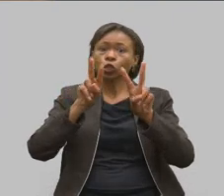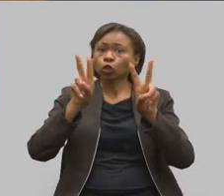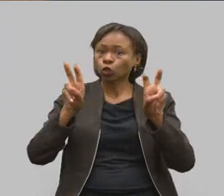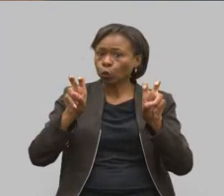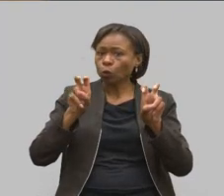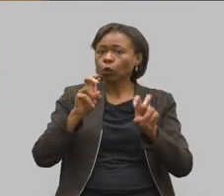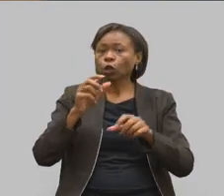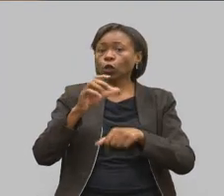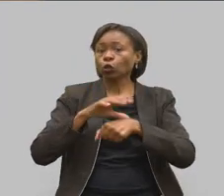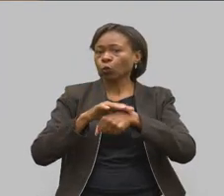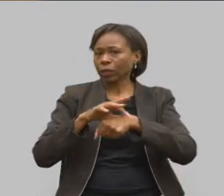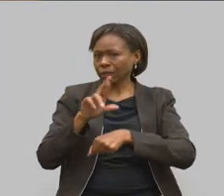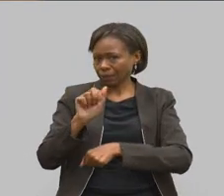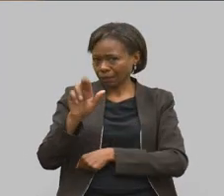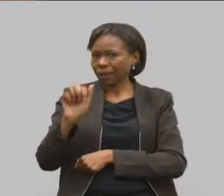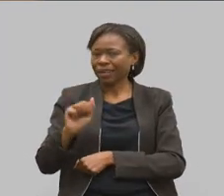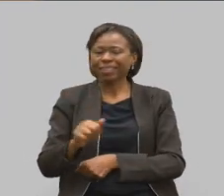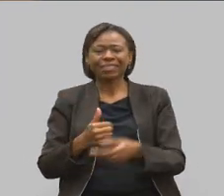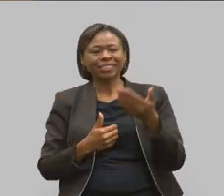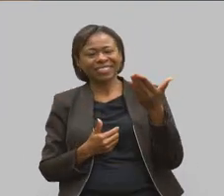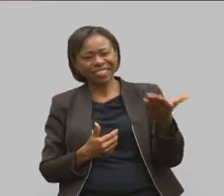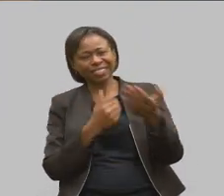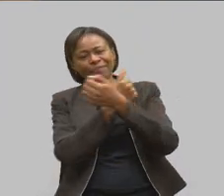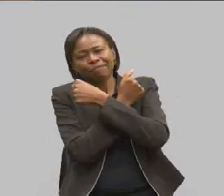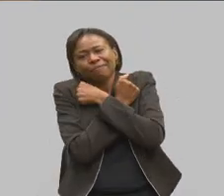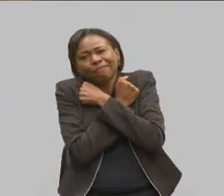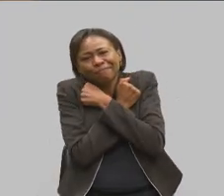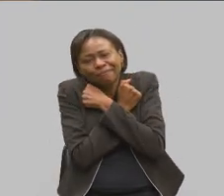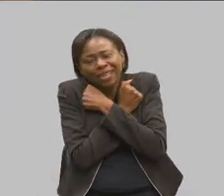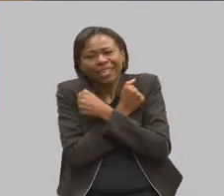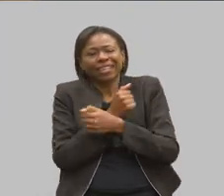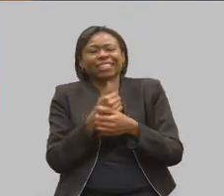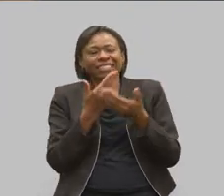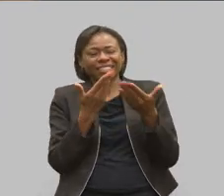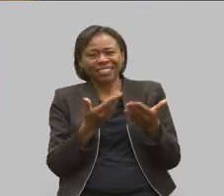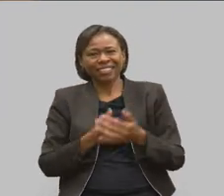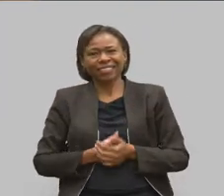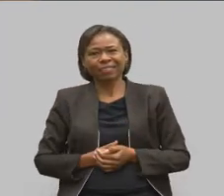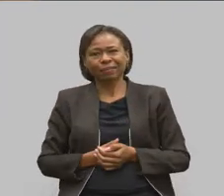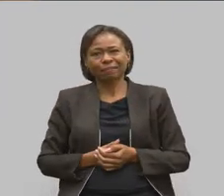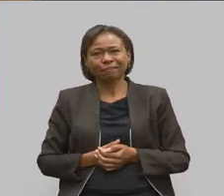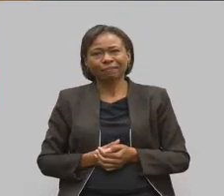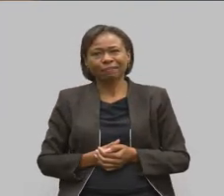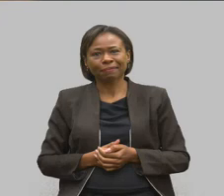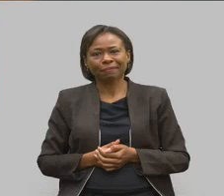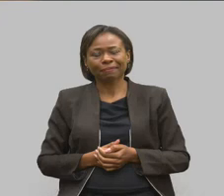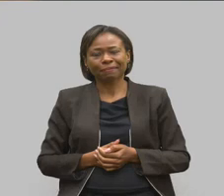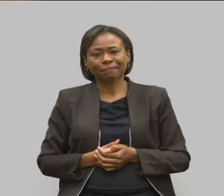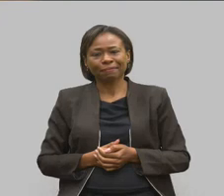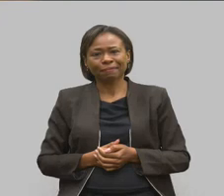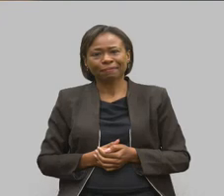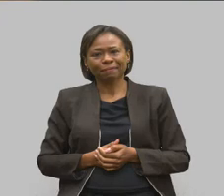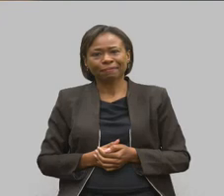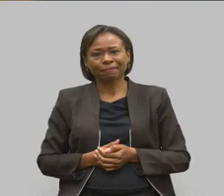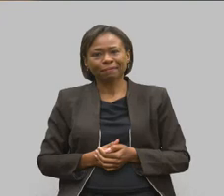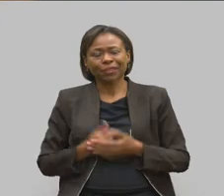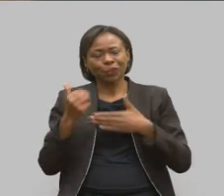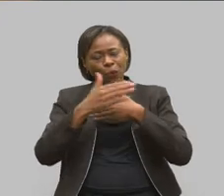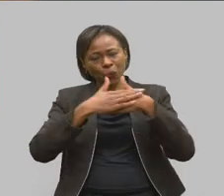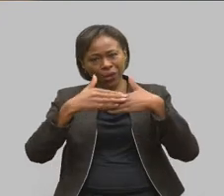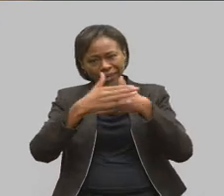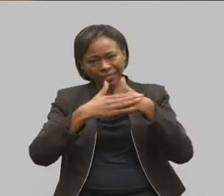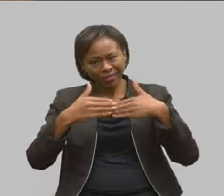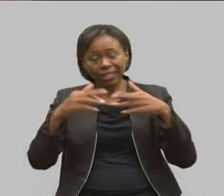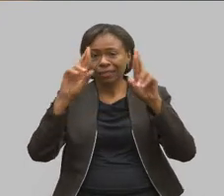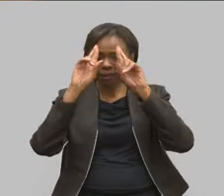Zé Guilherme meu abraço eh fraterno afetuoso